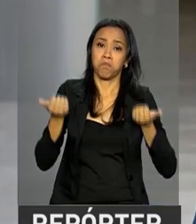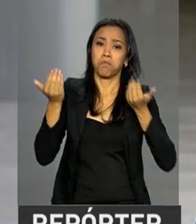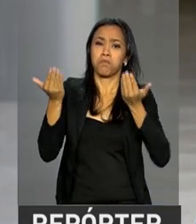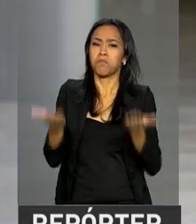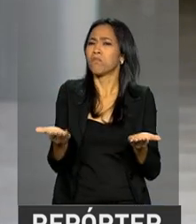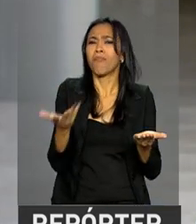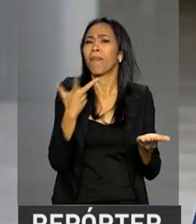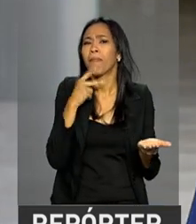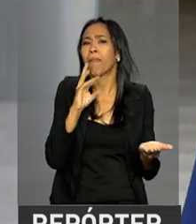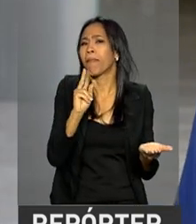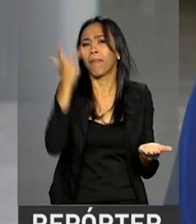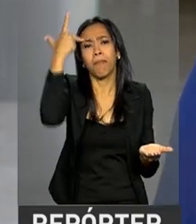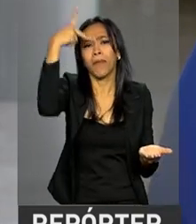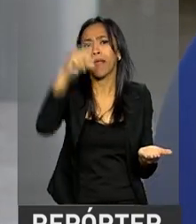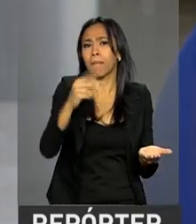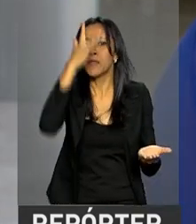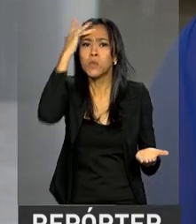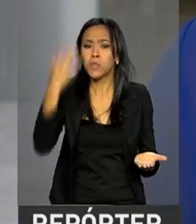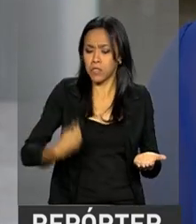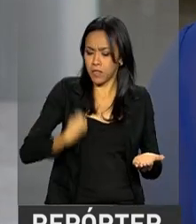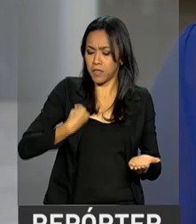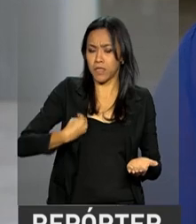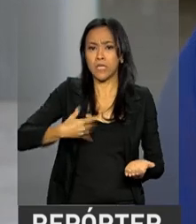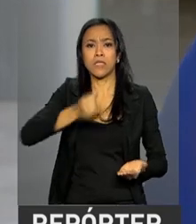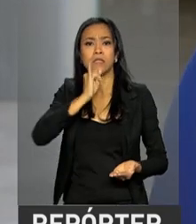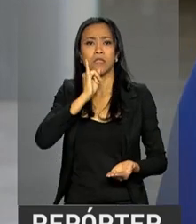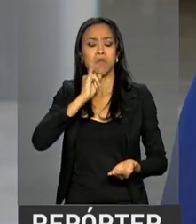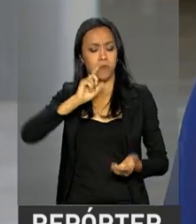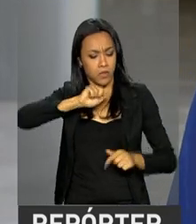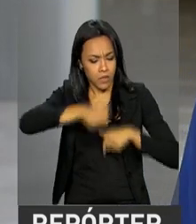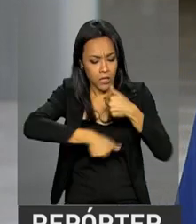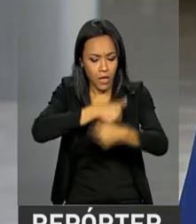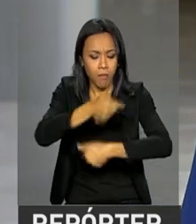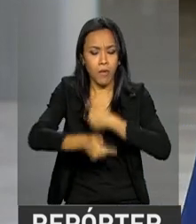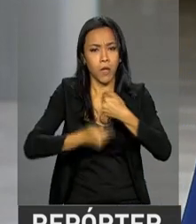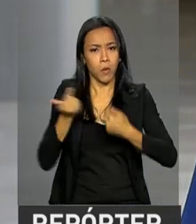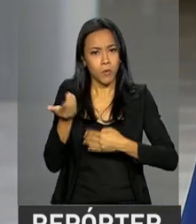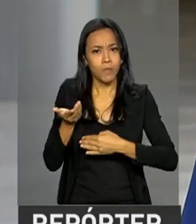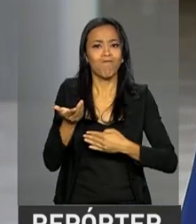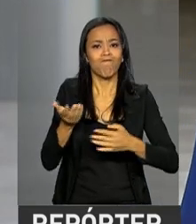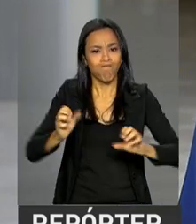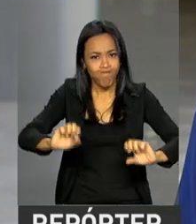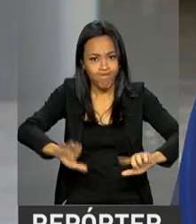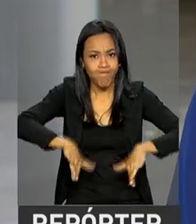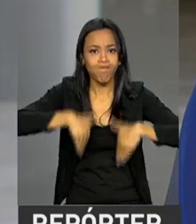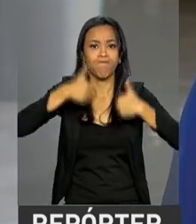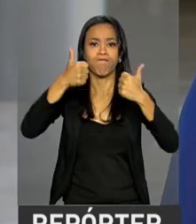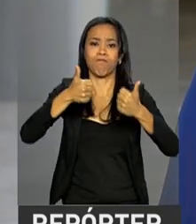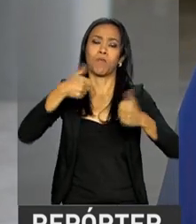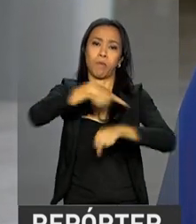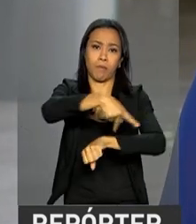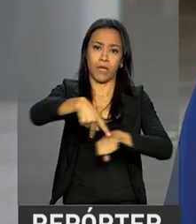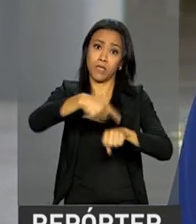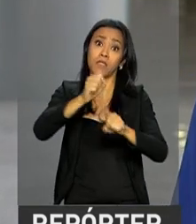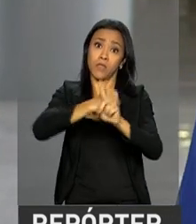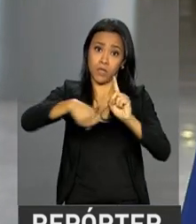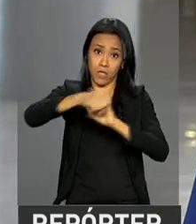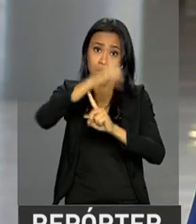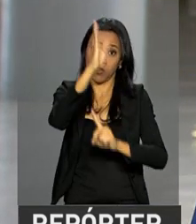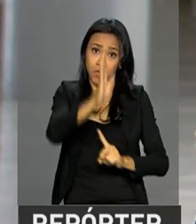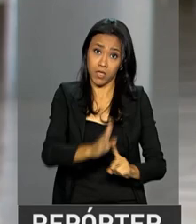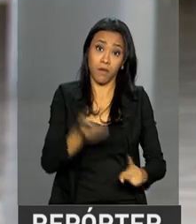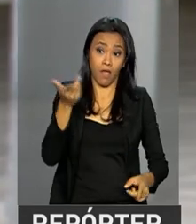que deram exemplos de dedicação e serviço ao país e à sociedade brasileira a professora